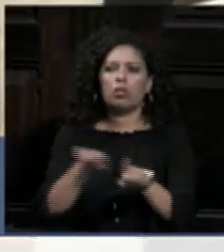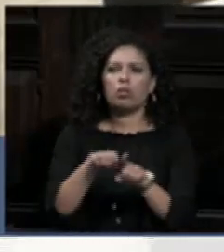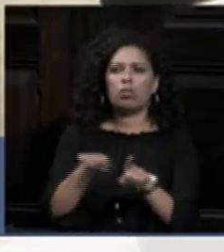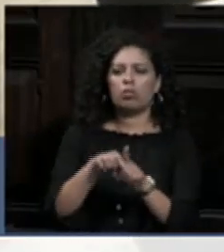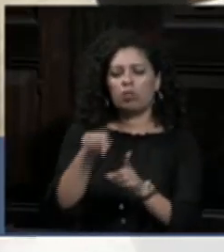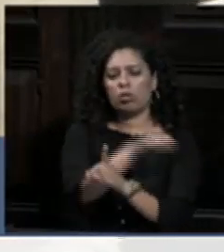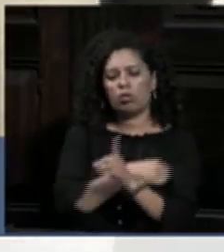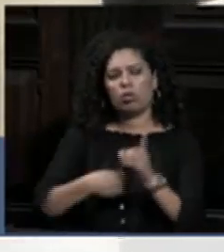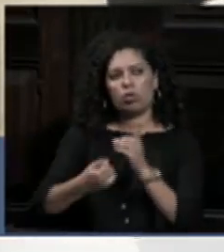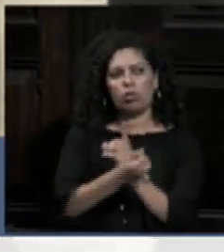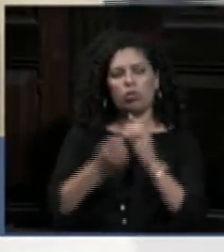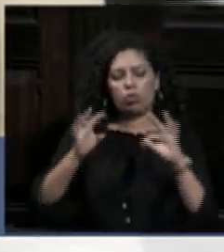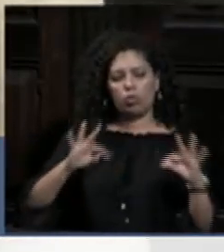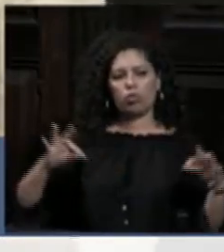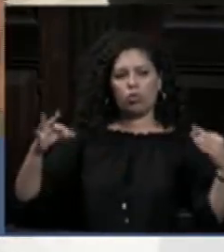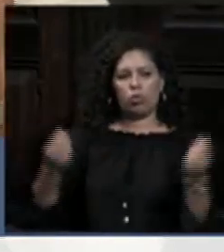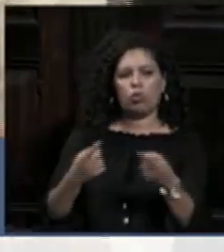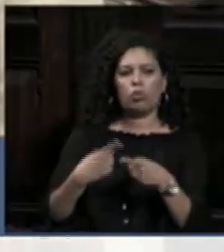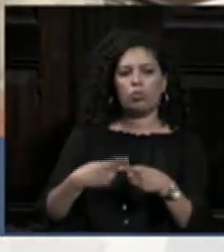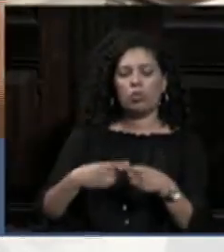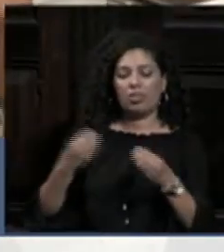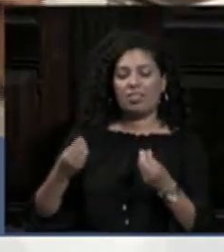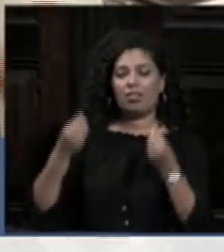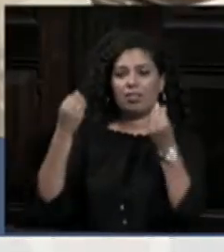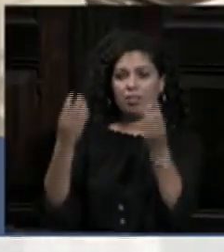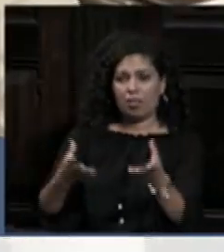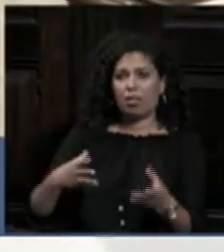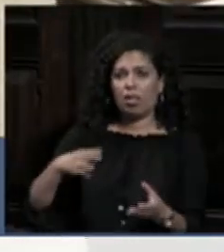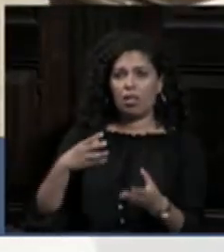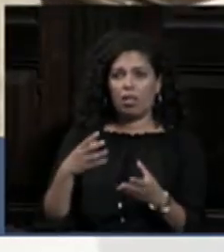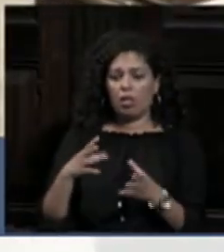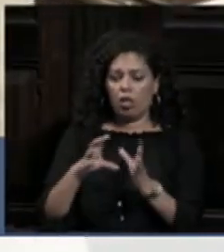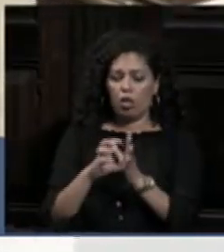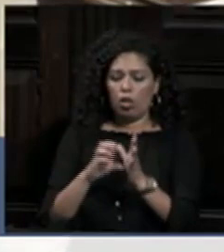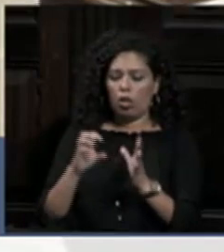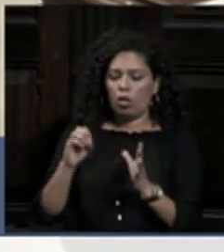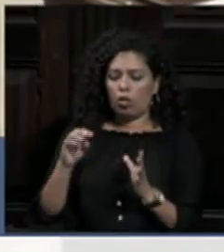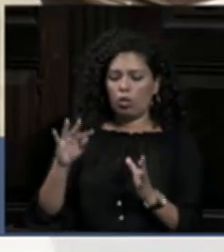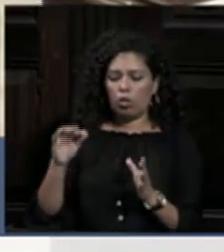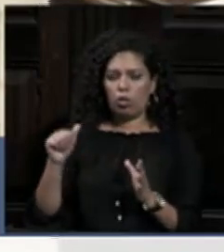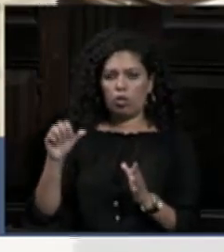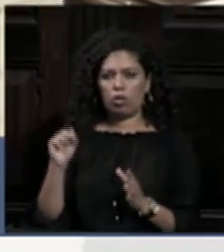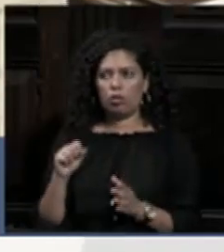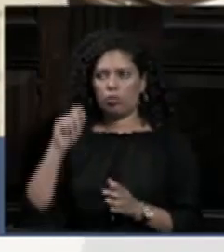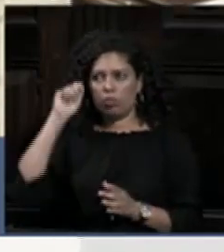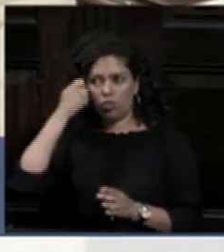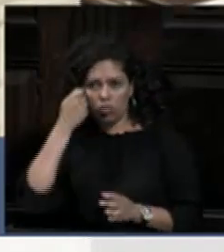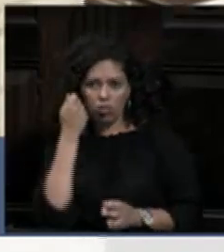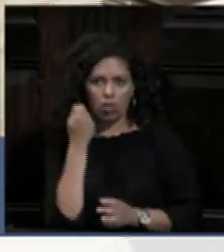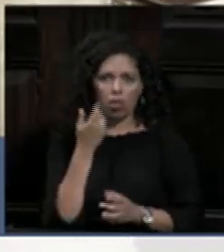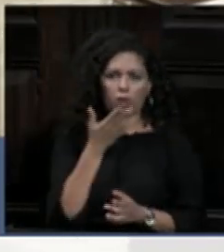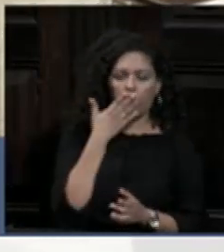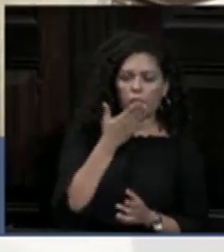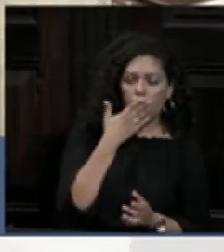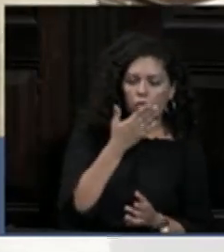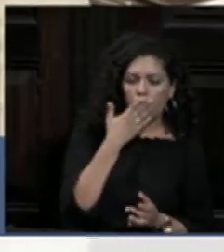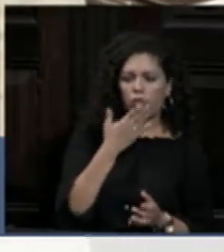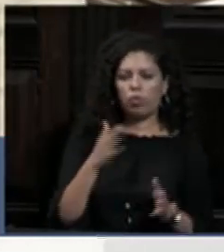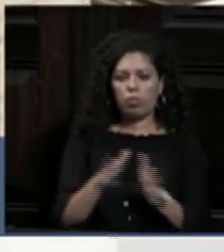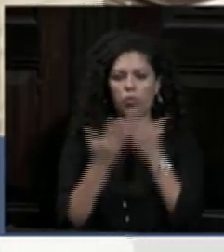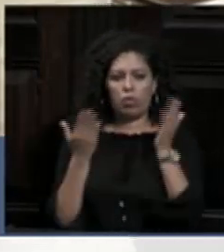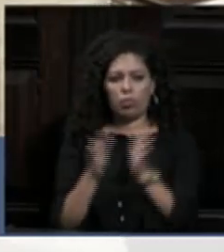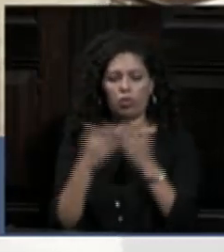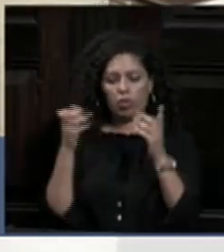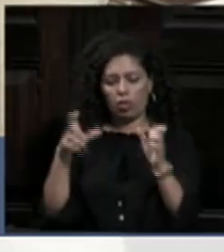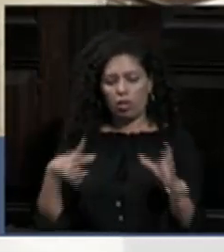garantir cotas para negros pra índice significa a inclusão social da